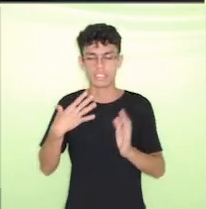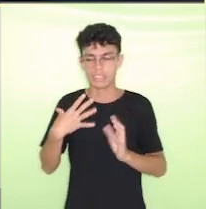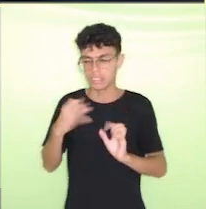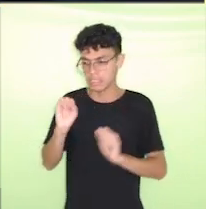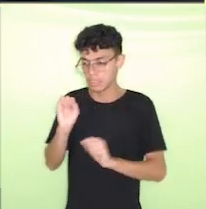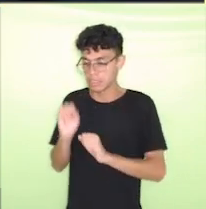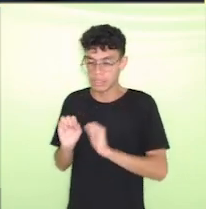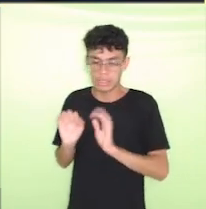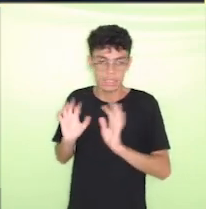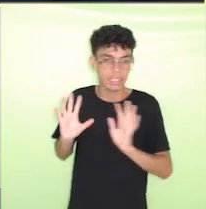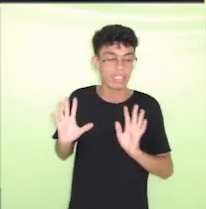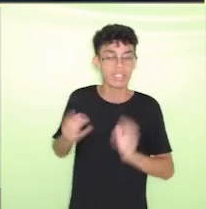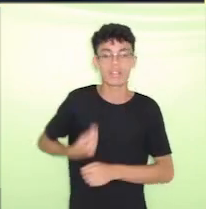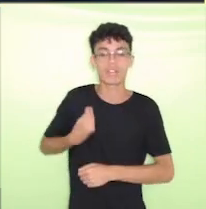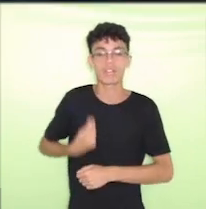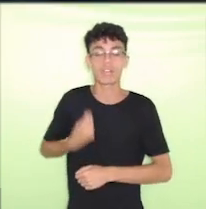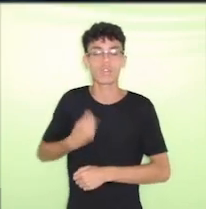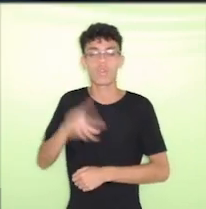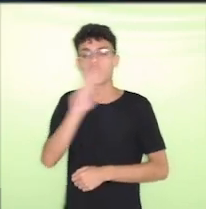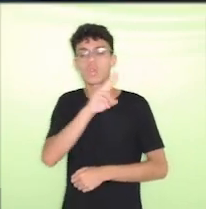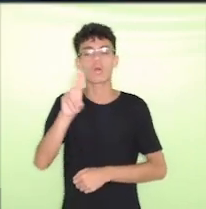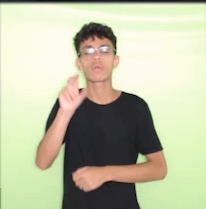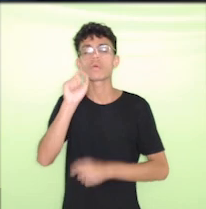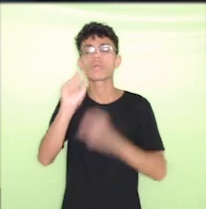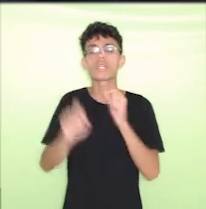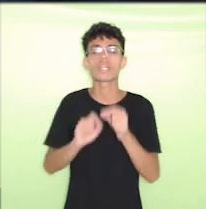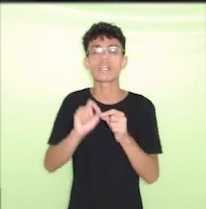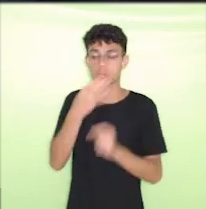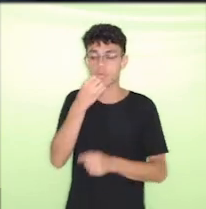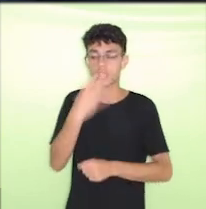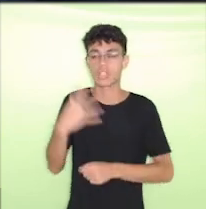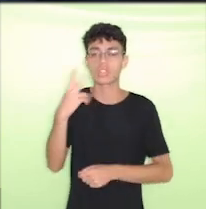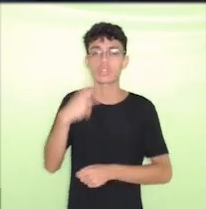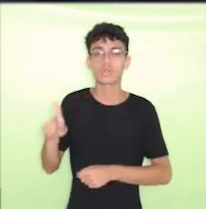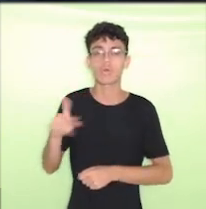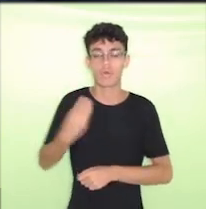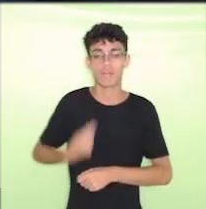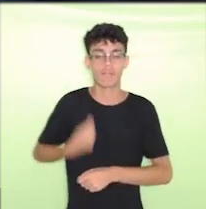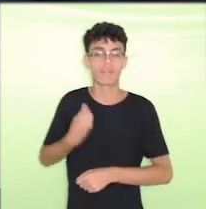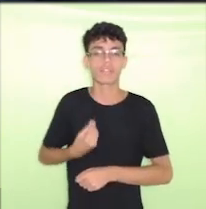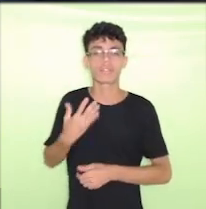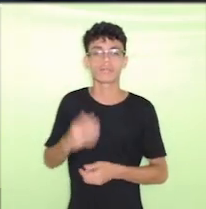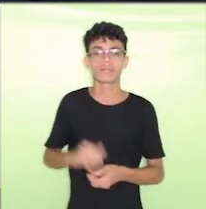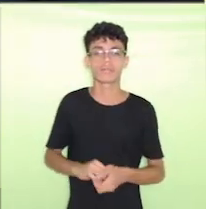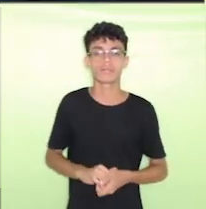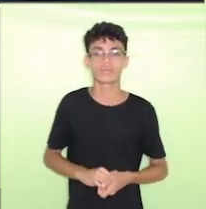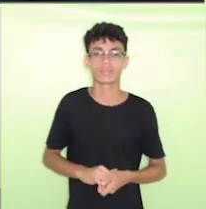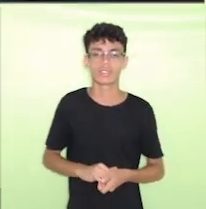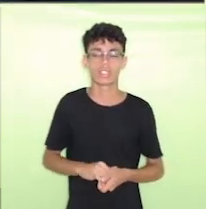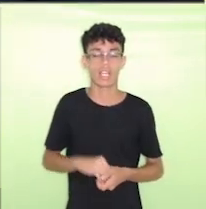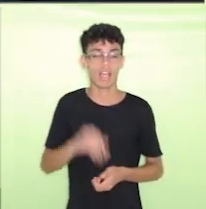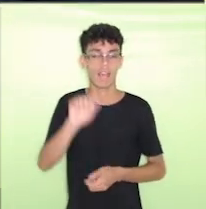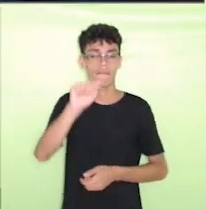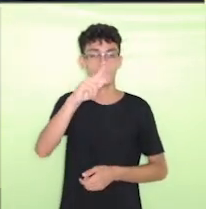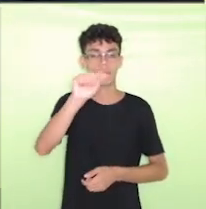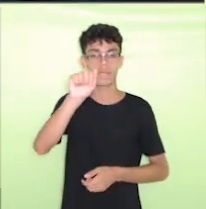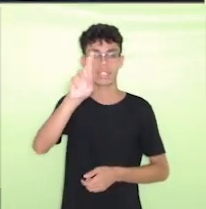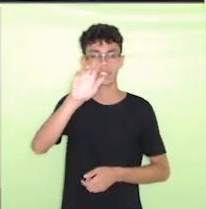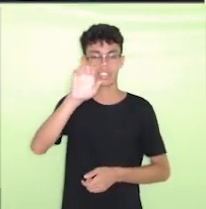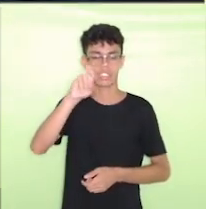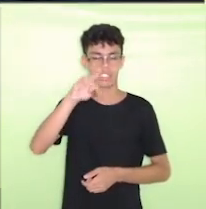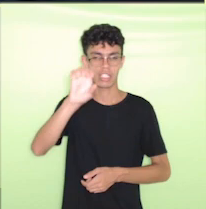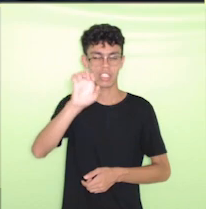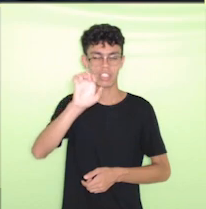vivem. Em nome do que a sua aparente bondade sobre mim? Aparente. É